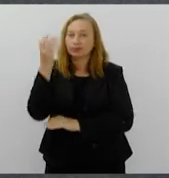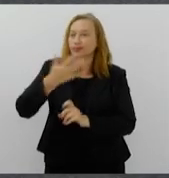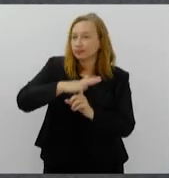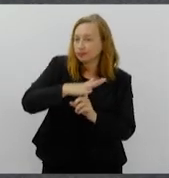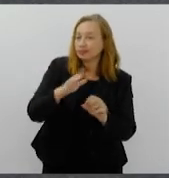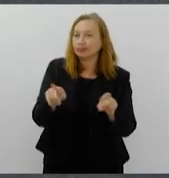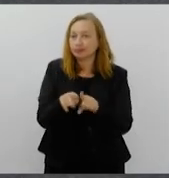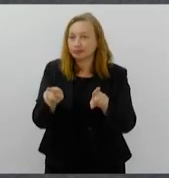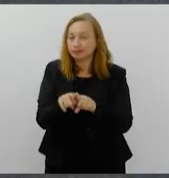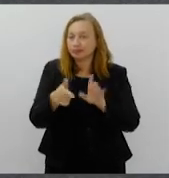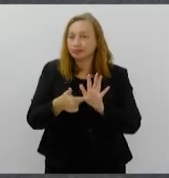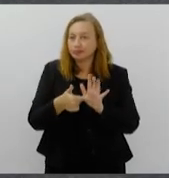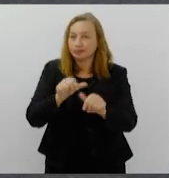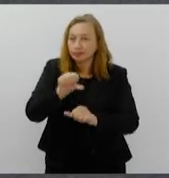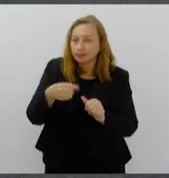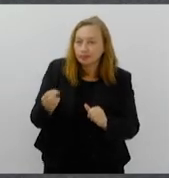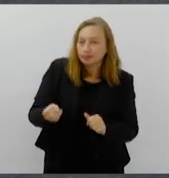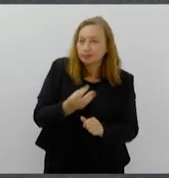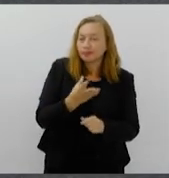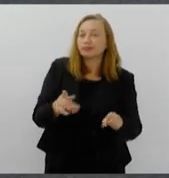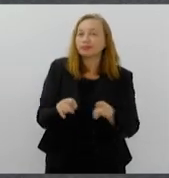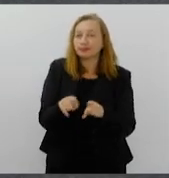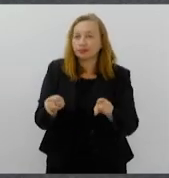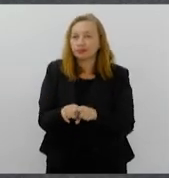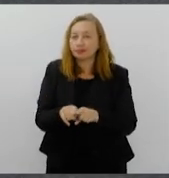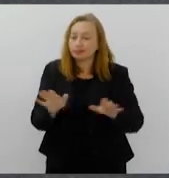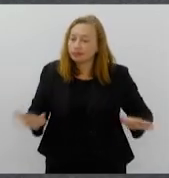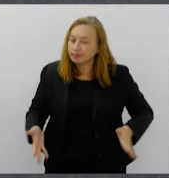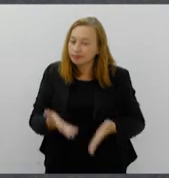também a inovação e gera também um